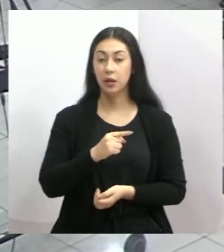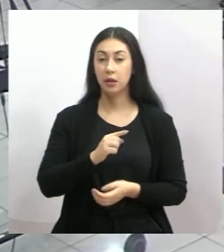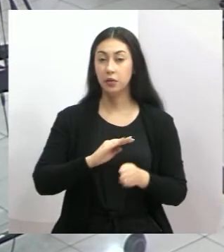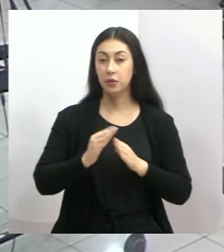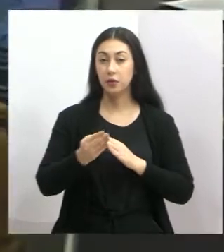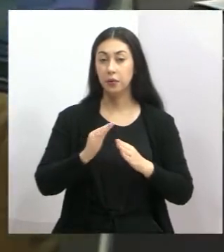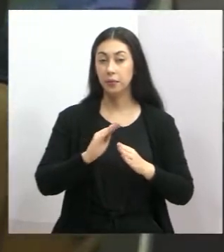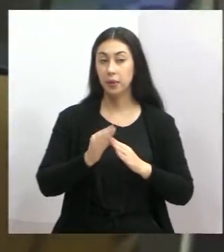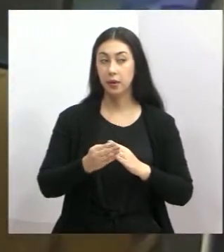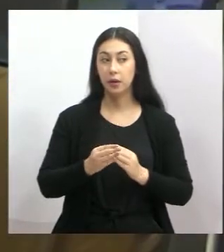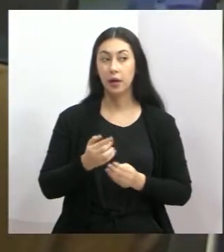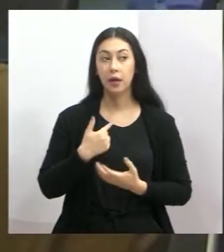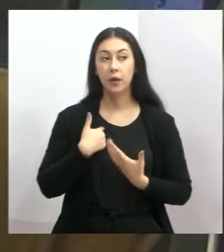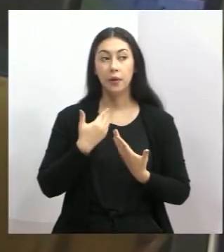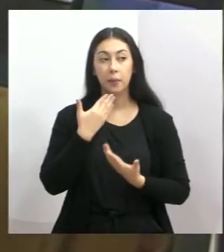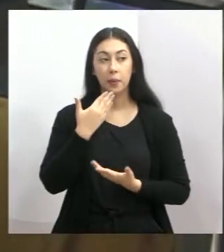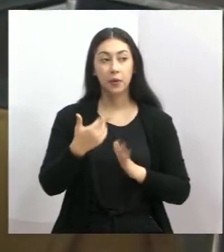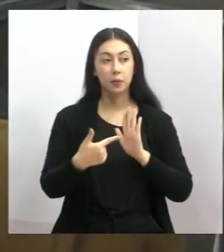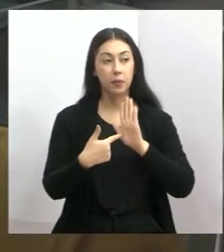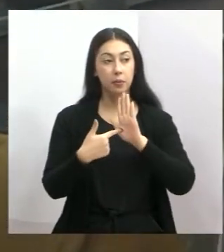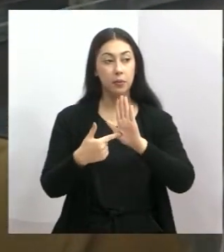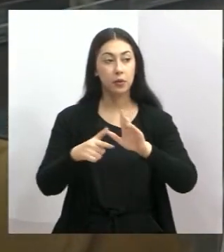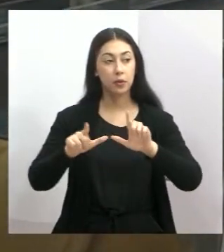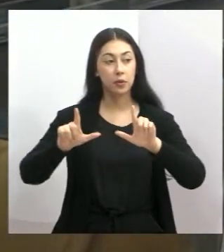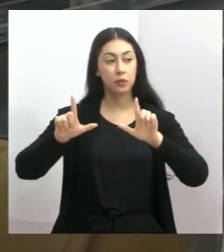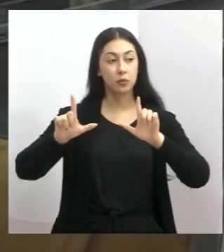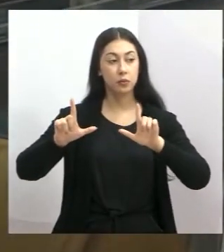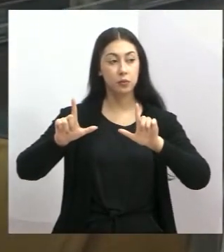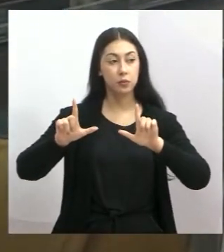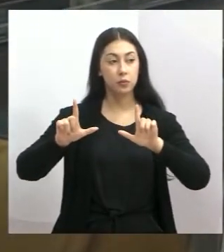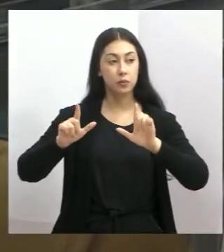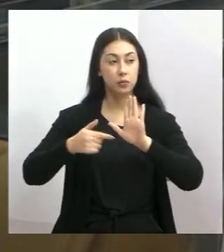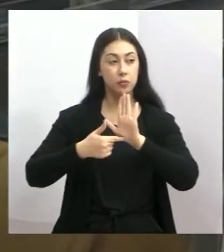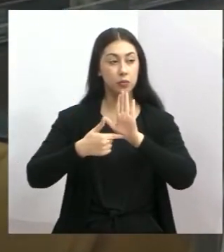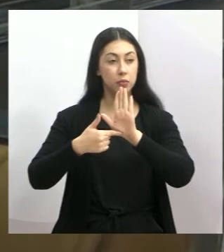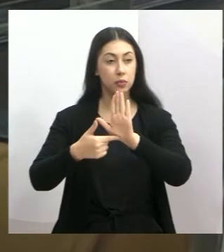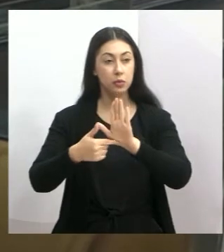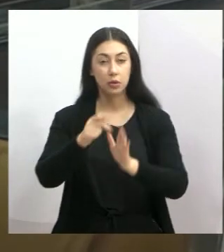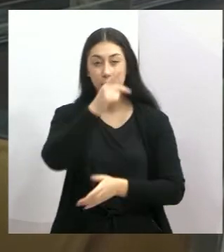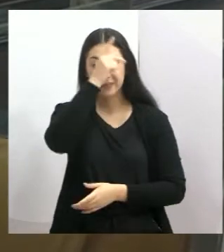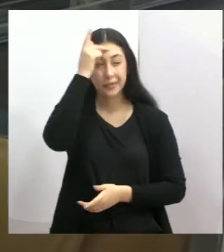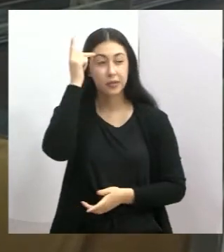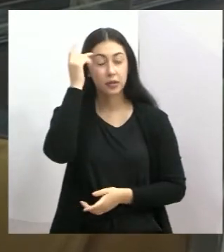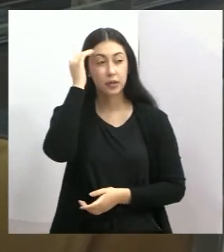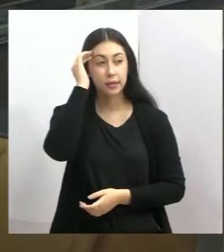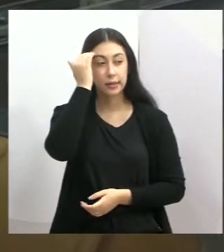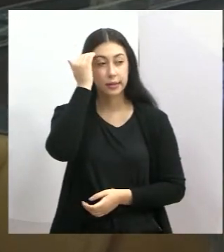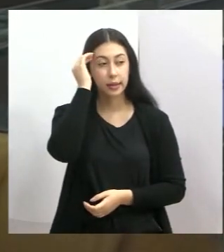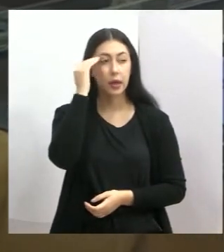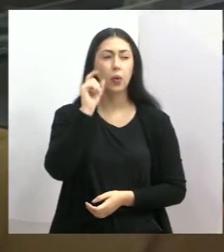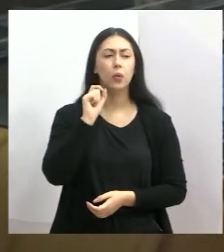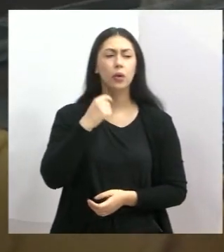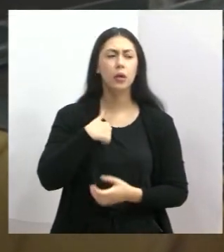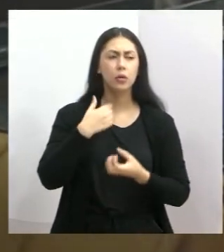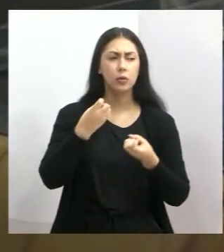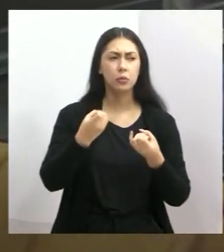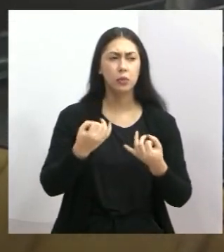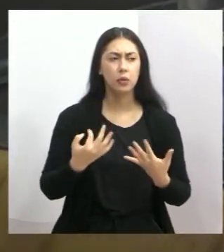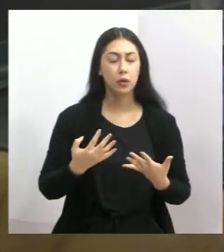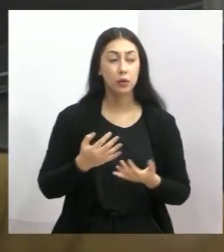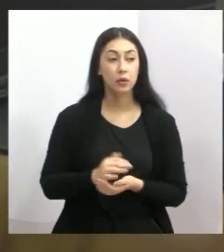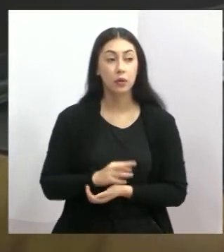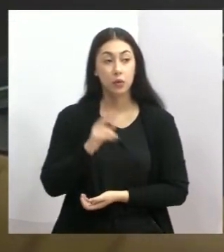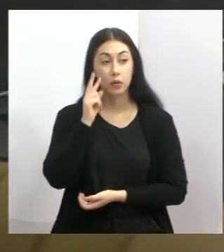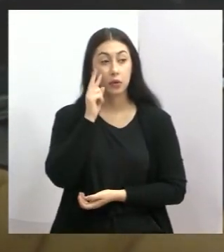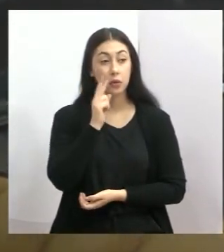Antônio vou pedir para que a técnica coloque que pode ilustrar e as pessoas tenham mais noção do que eu estou falando nesse momento